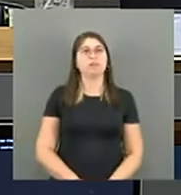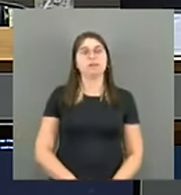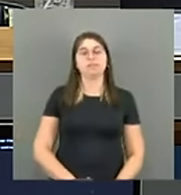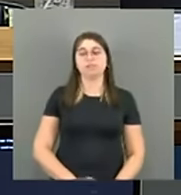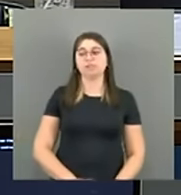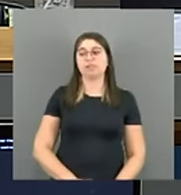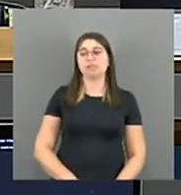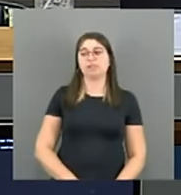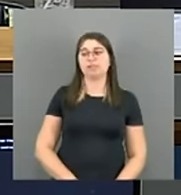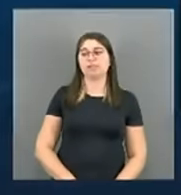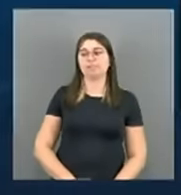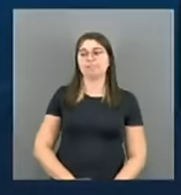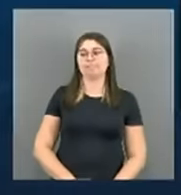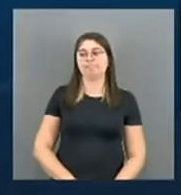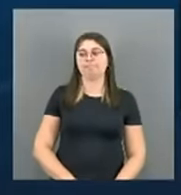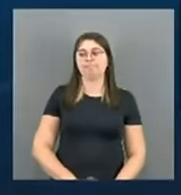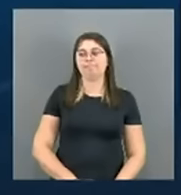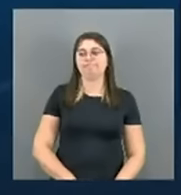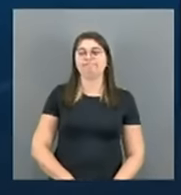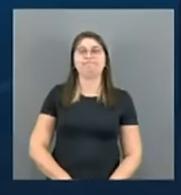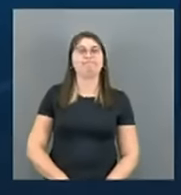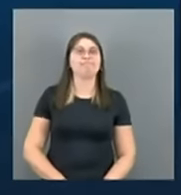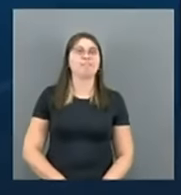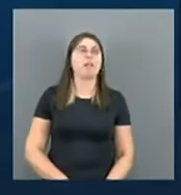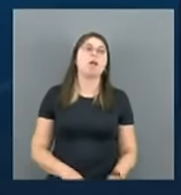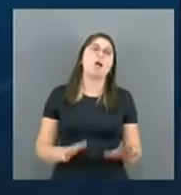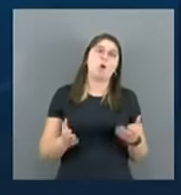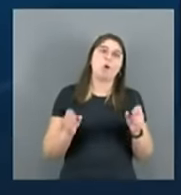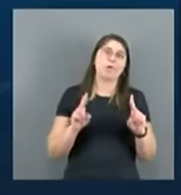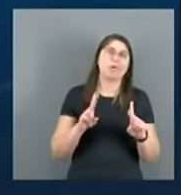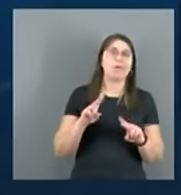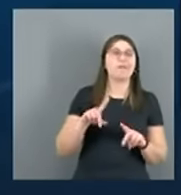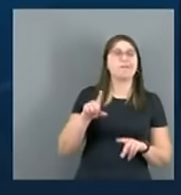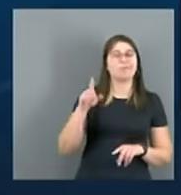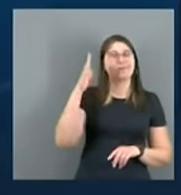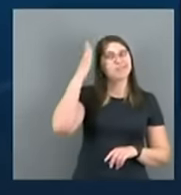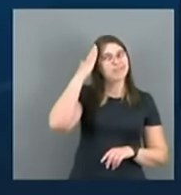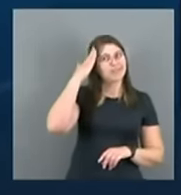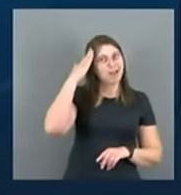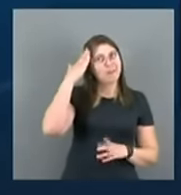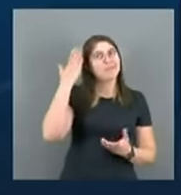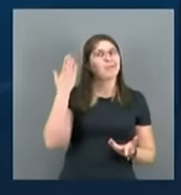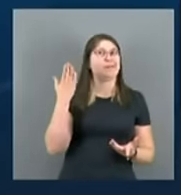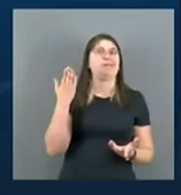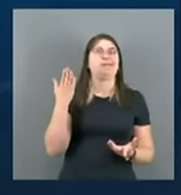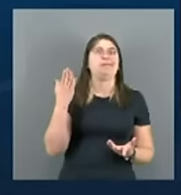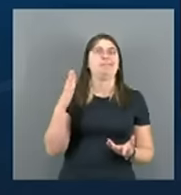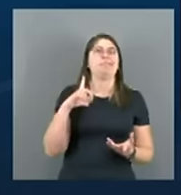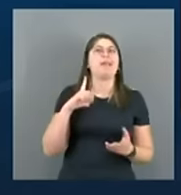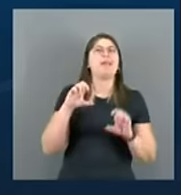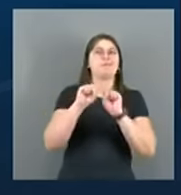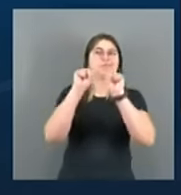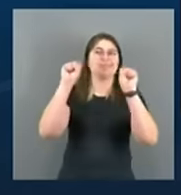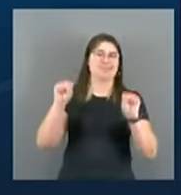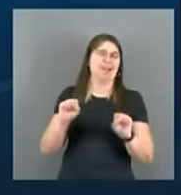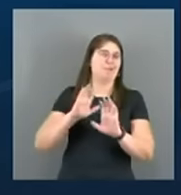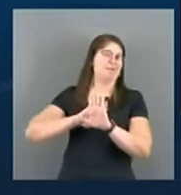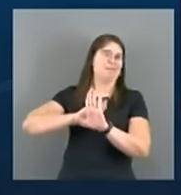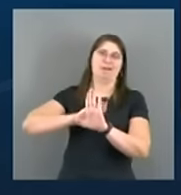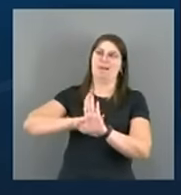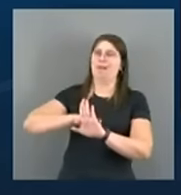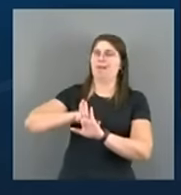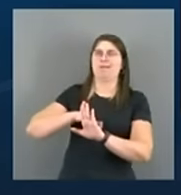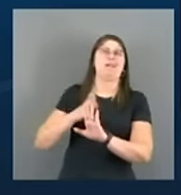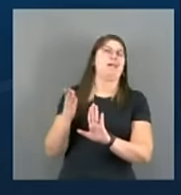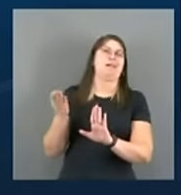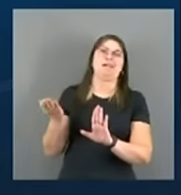Tudo bem, Romário, legal. Só que você sabe que o sistema é muito além disso, né, Romário? Vamos ser sinceros, sem hipocrisia, o sistema é muito além disso,